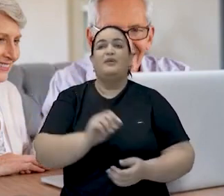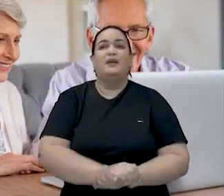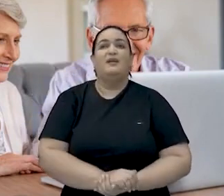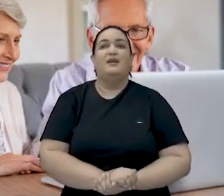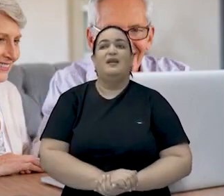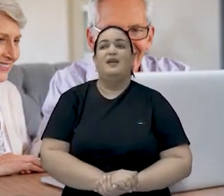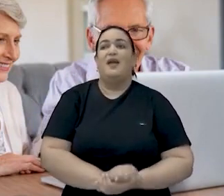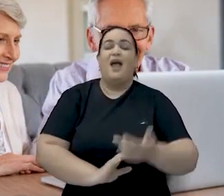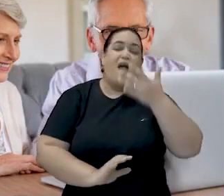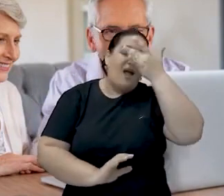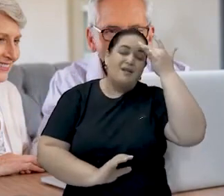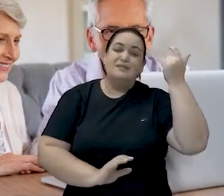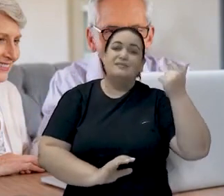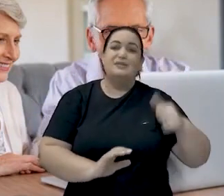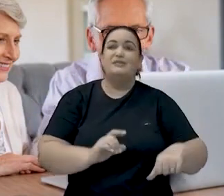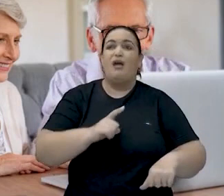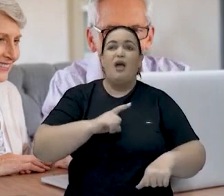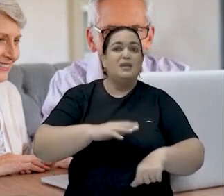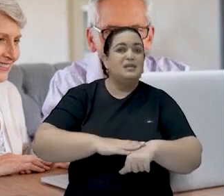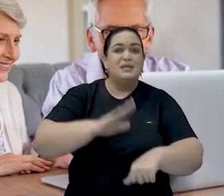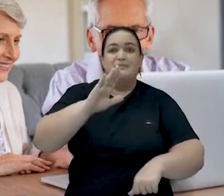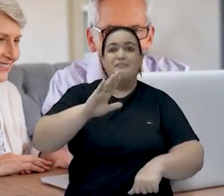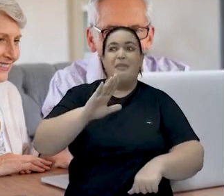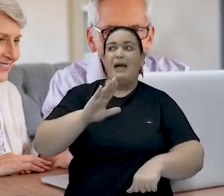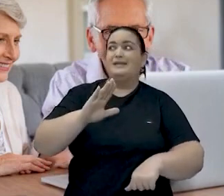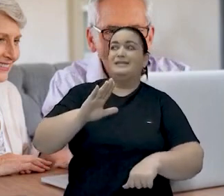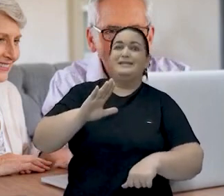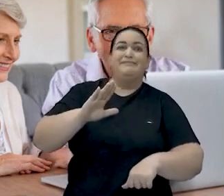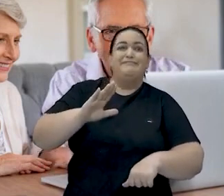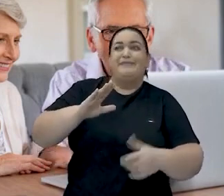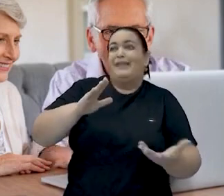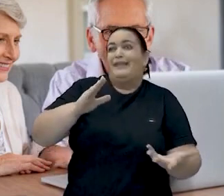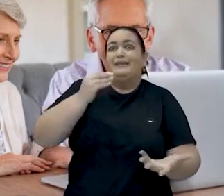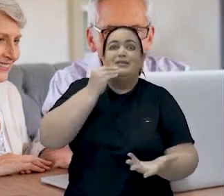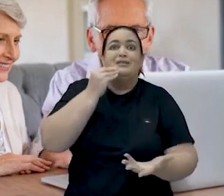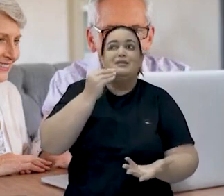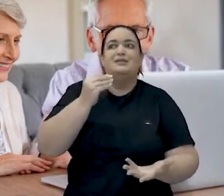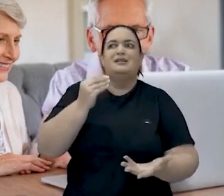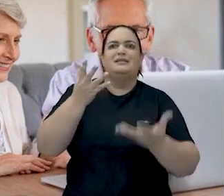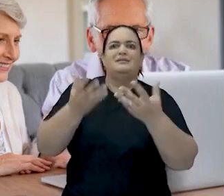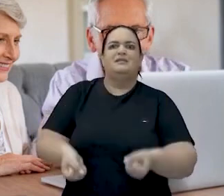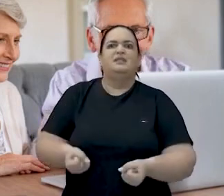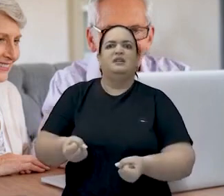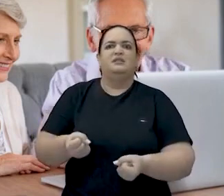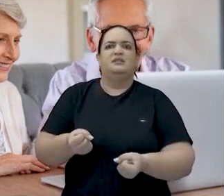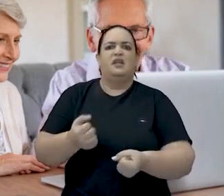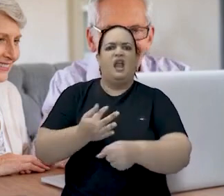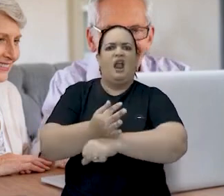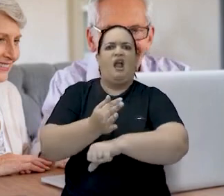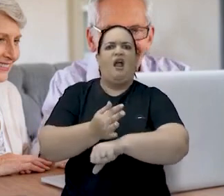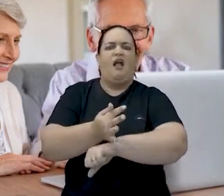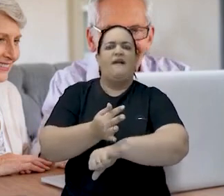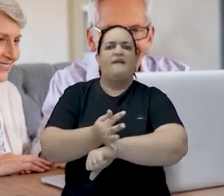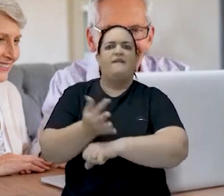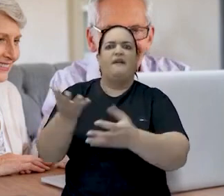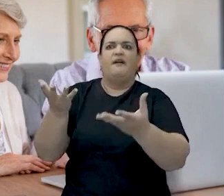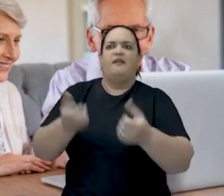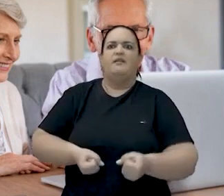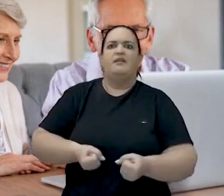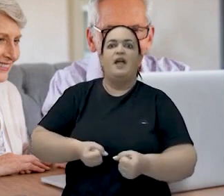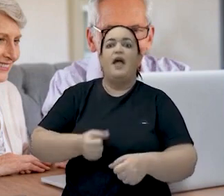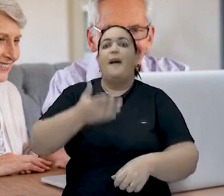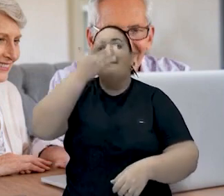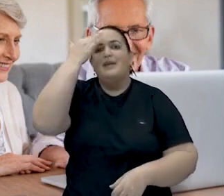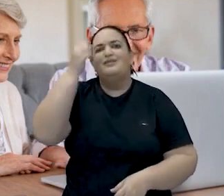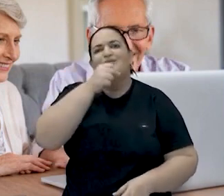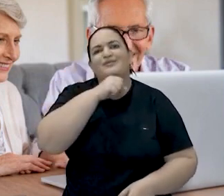sem sequer perceber, conforme indicam pesquisas recentes, o que mostram que os mais velhos são os